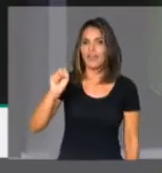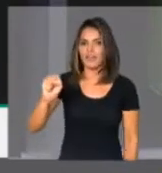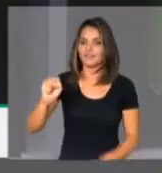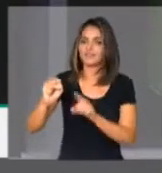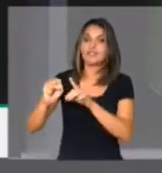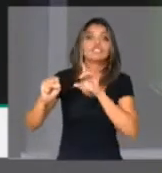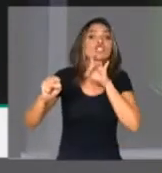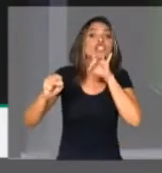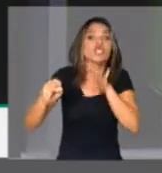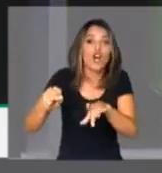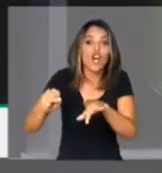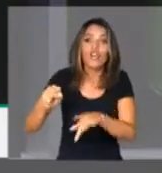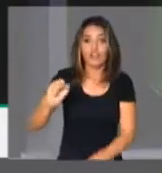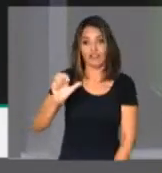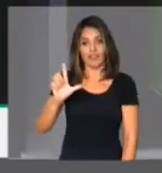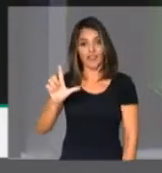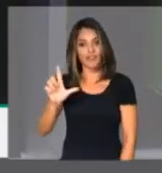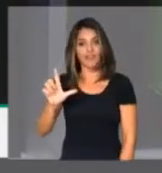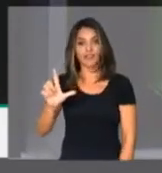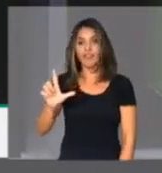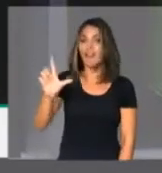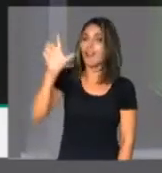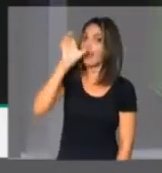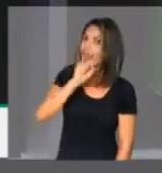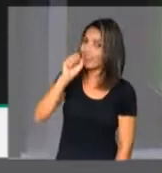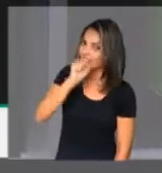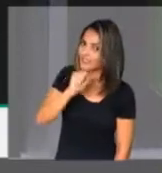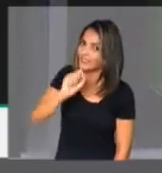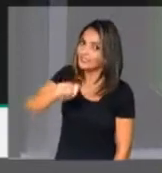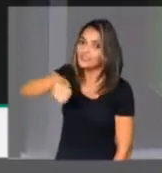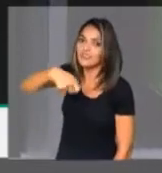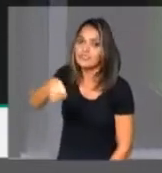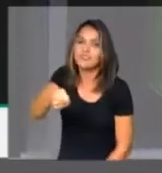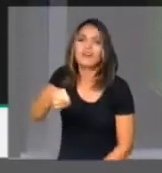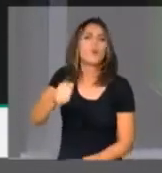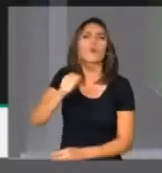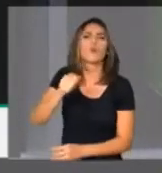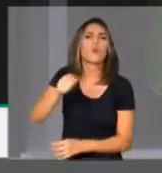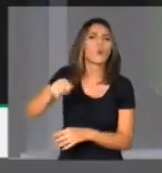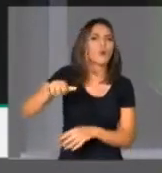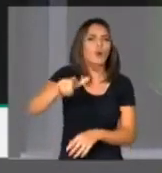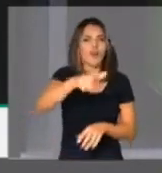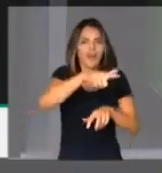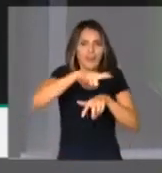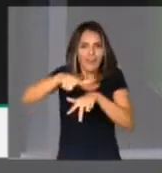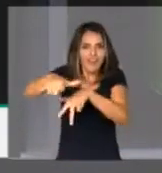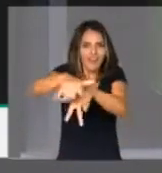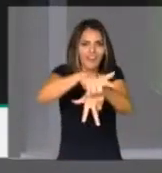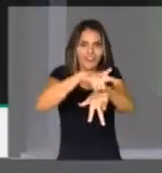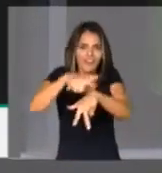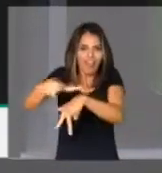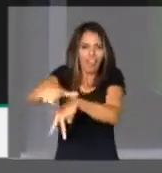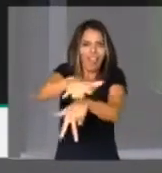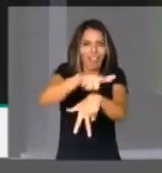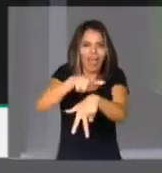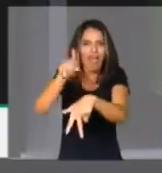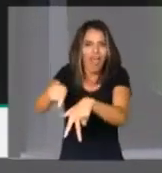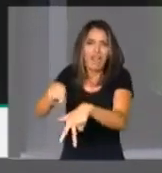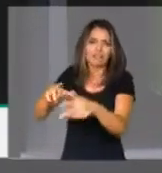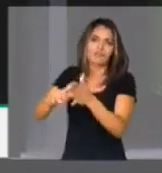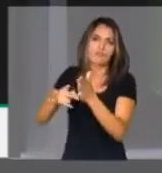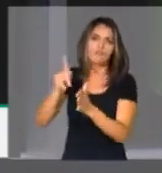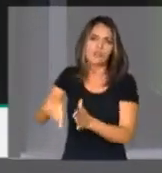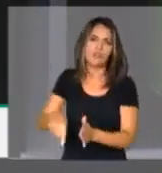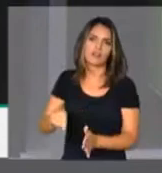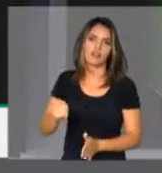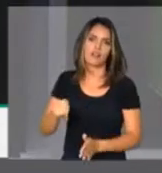derrotado. Só teve 54 votos. O partido Só Laranja, que acha que vai continuar